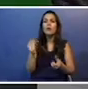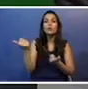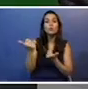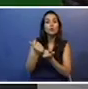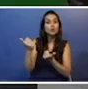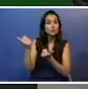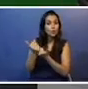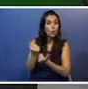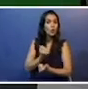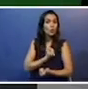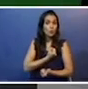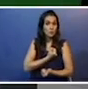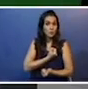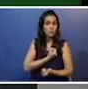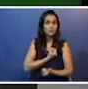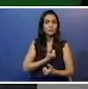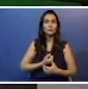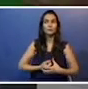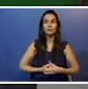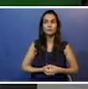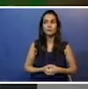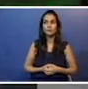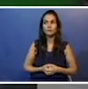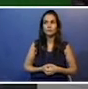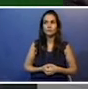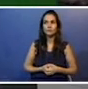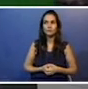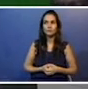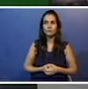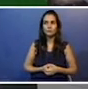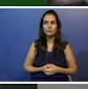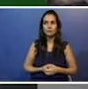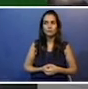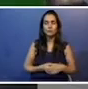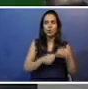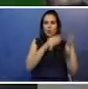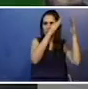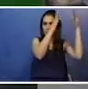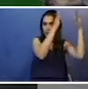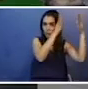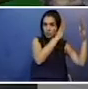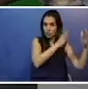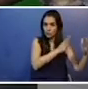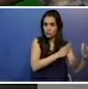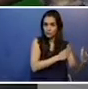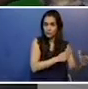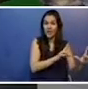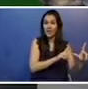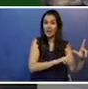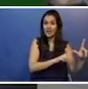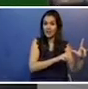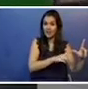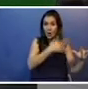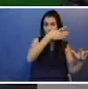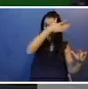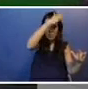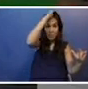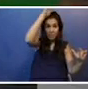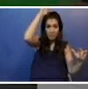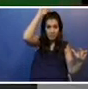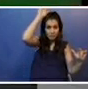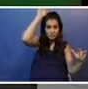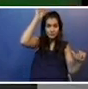ela no sistema de numeração decimal. Então, aqui nessa coluna aparece a numeração romana